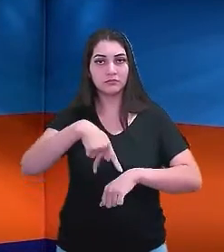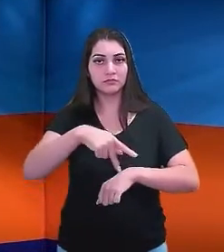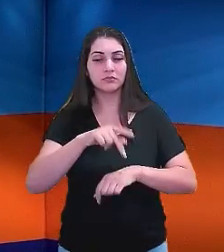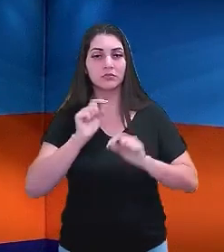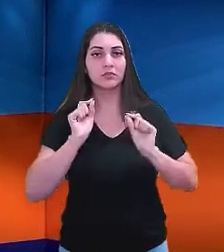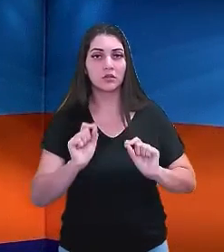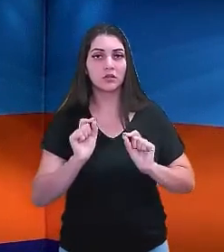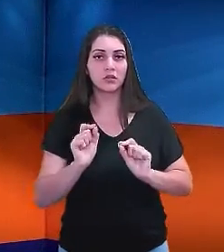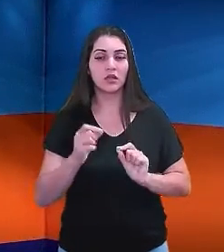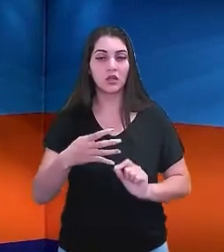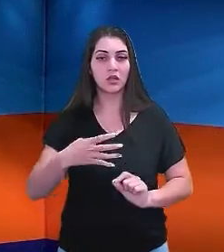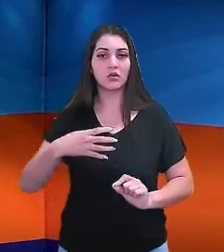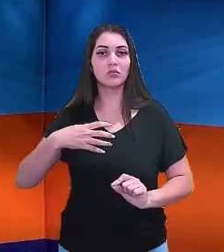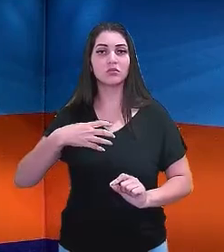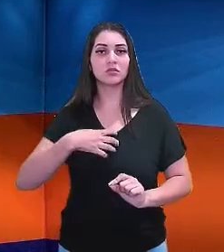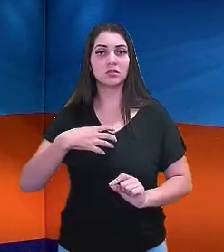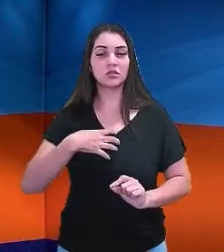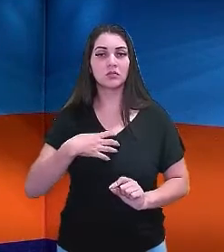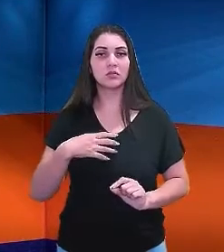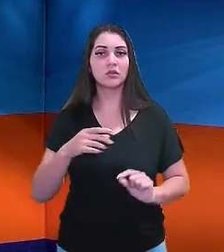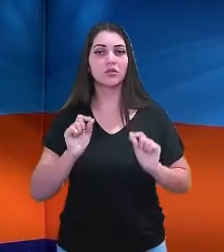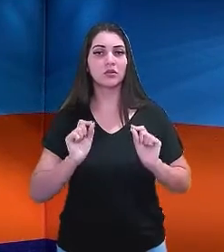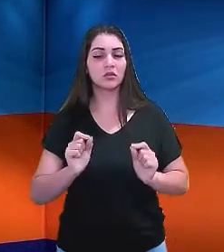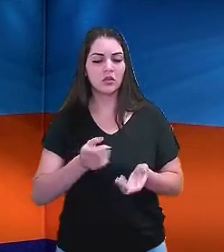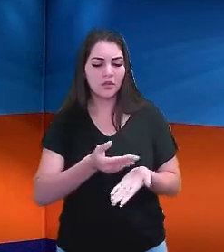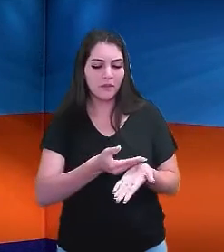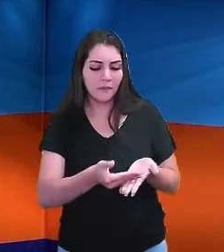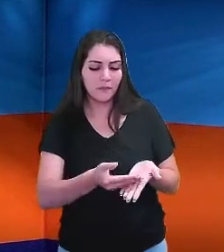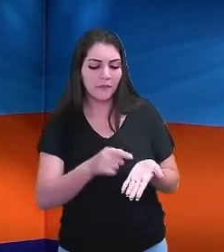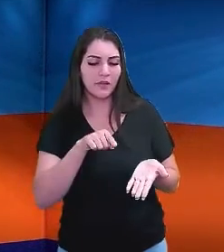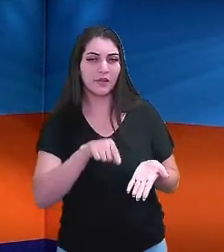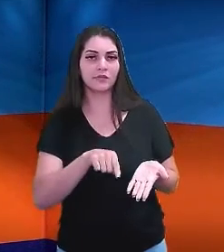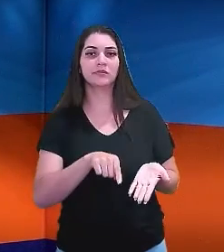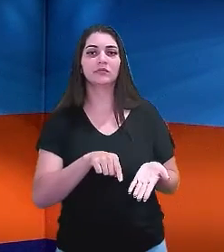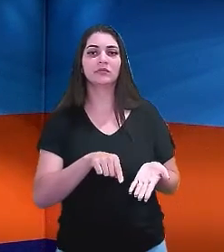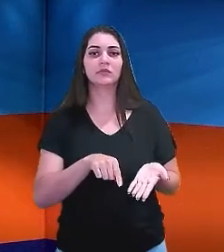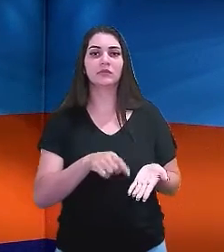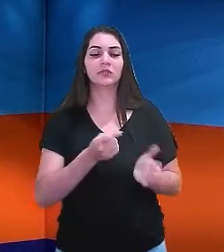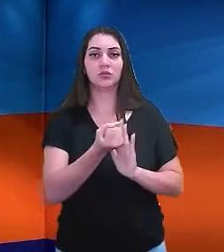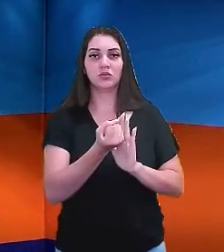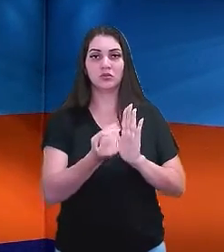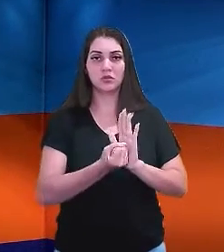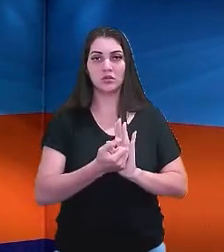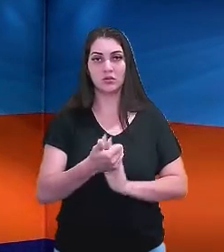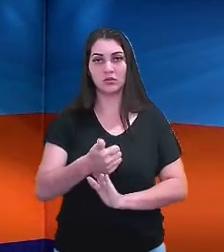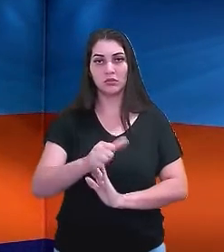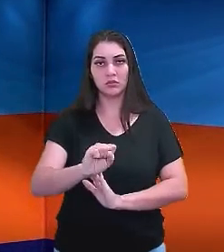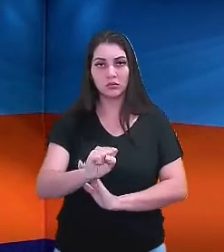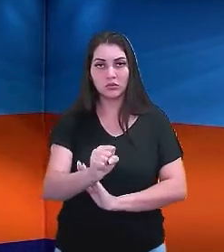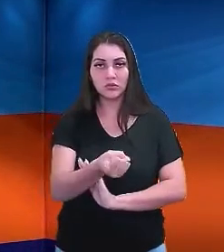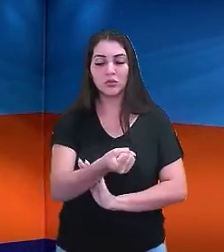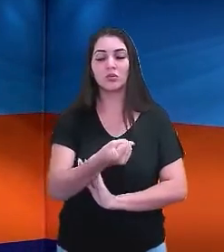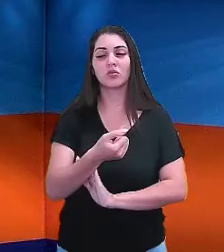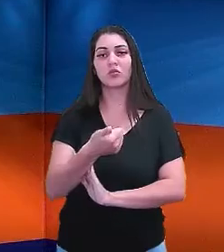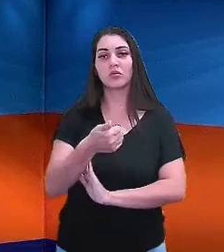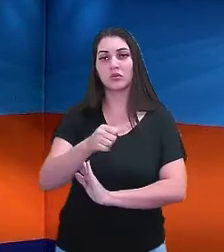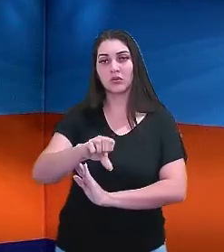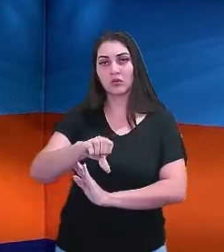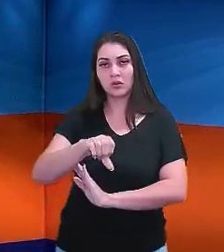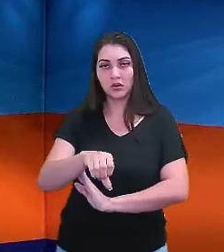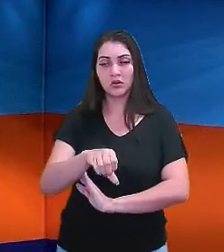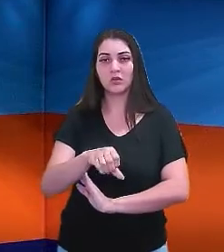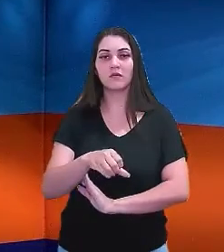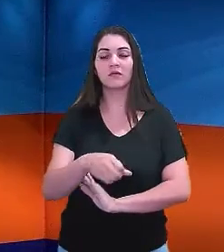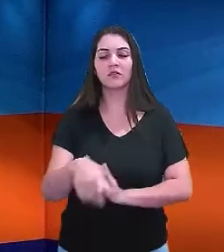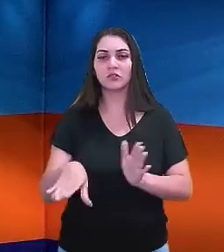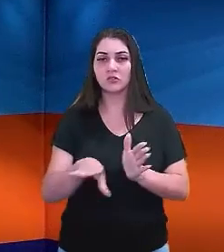Nação, pessoal, é um sentimento que, a partir do século XVIII, XIX, sobretudo